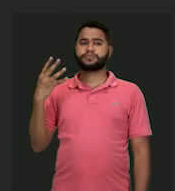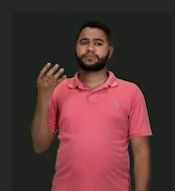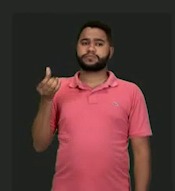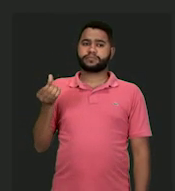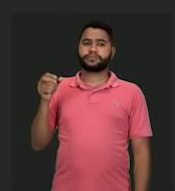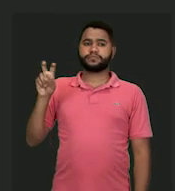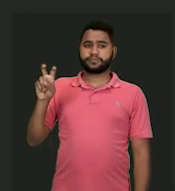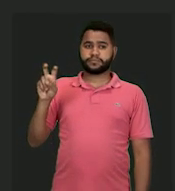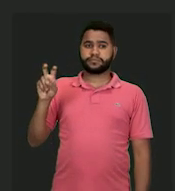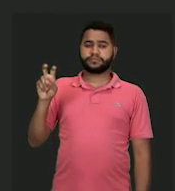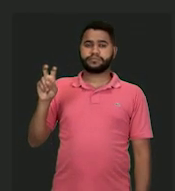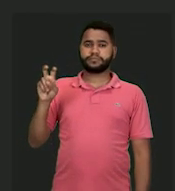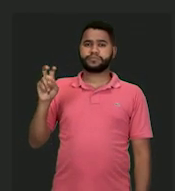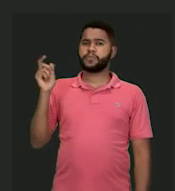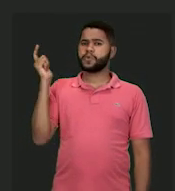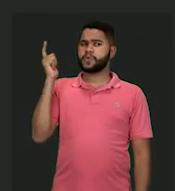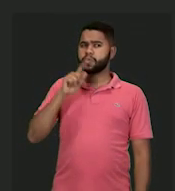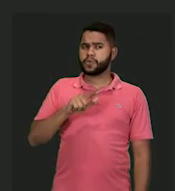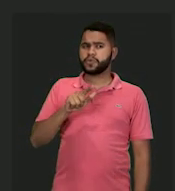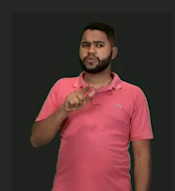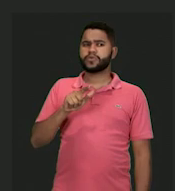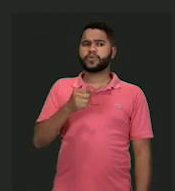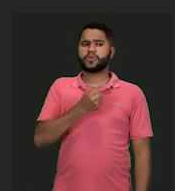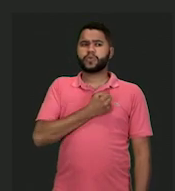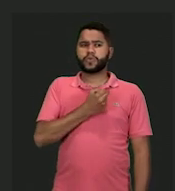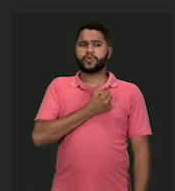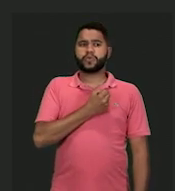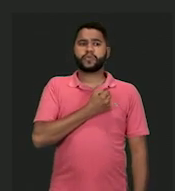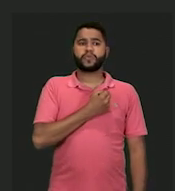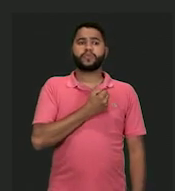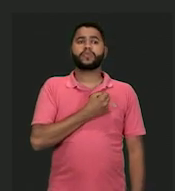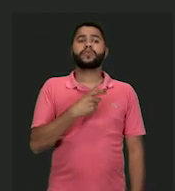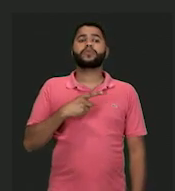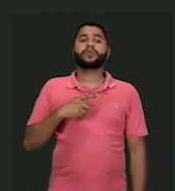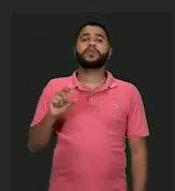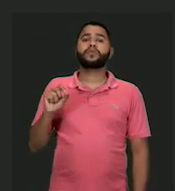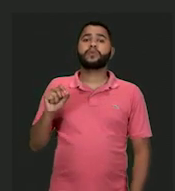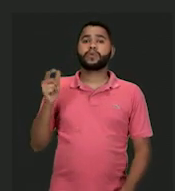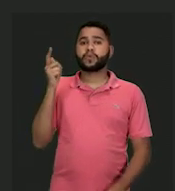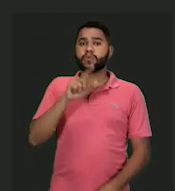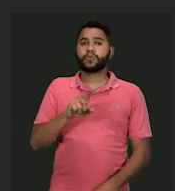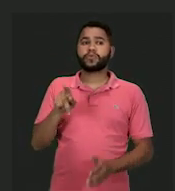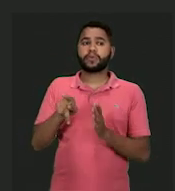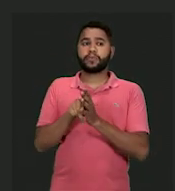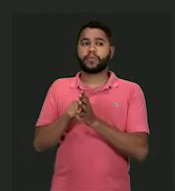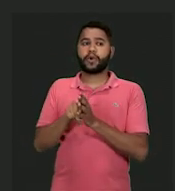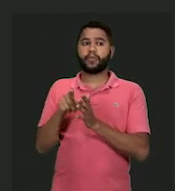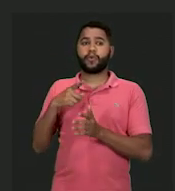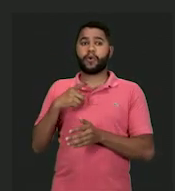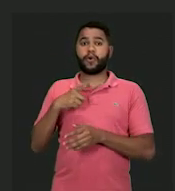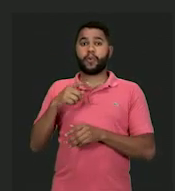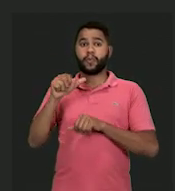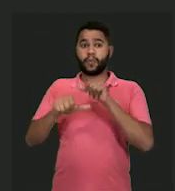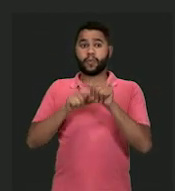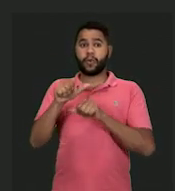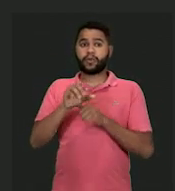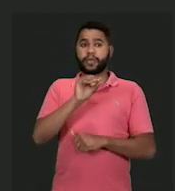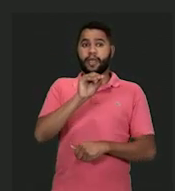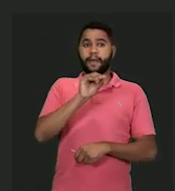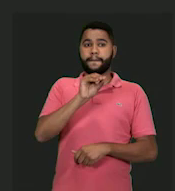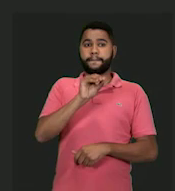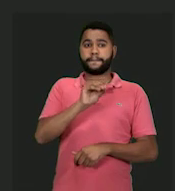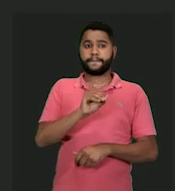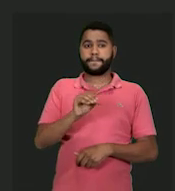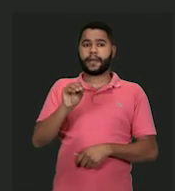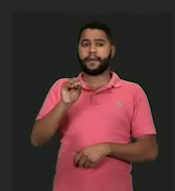0,00465. Bom, para conseguirmos um número entre 1 e 10, eu tenho que dar um jeito de carregar essa vírgula para cá. Então, na verdade, esse número